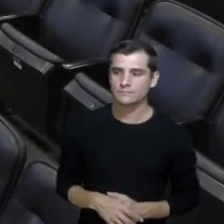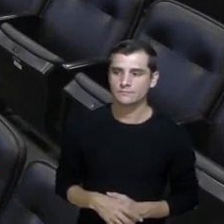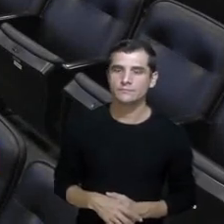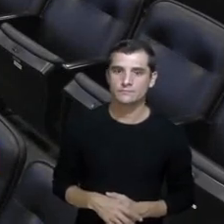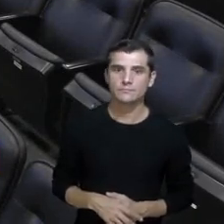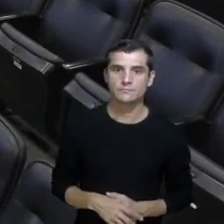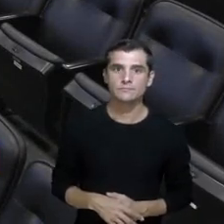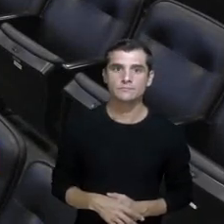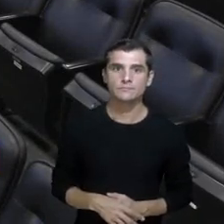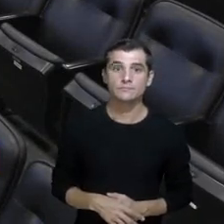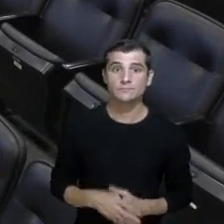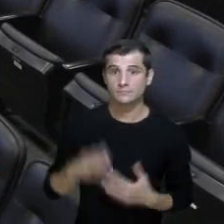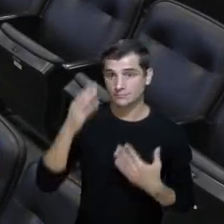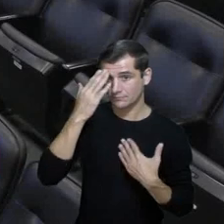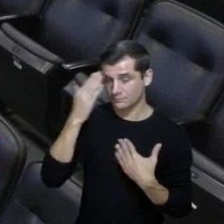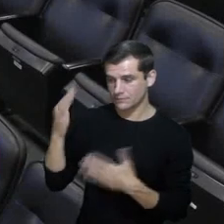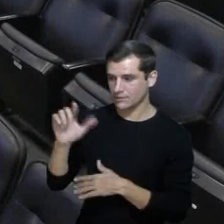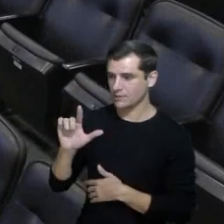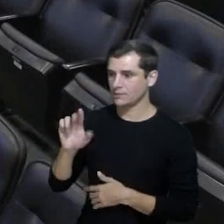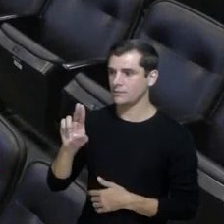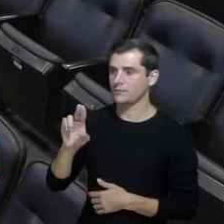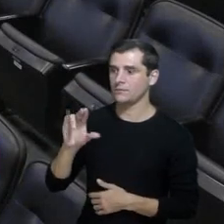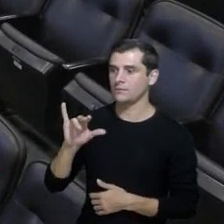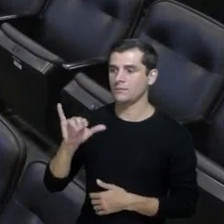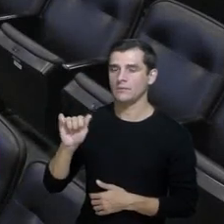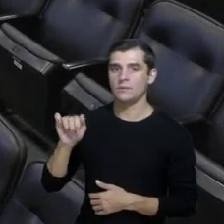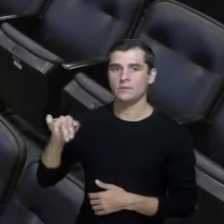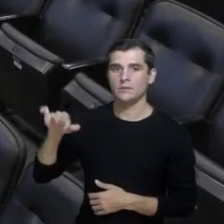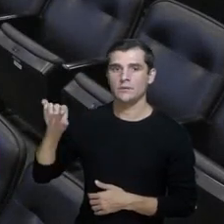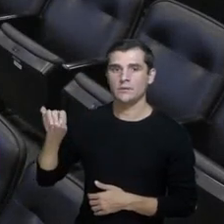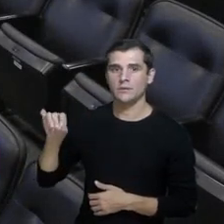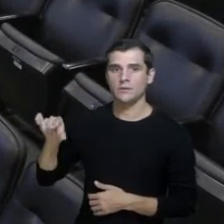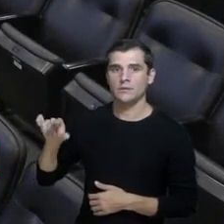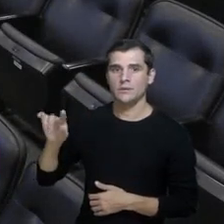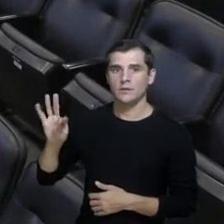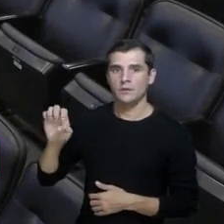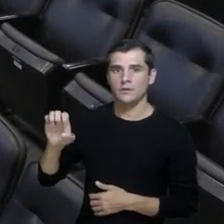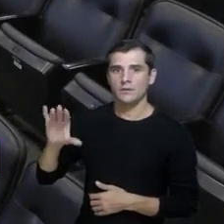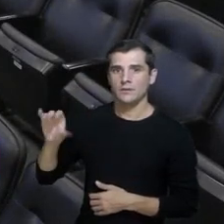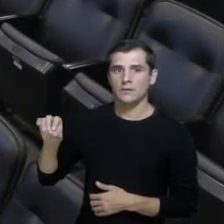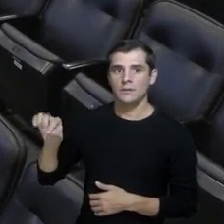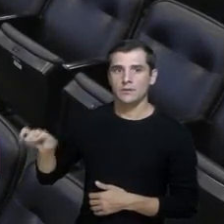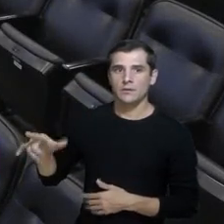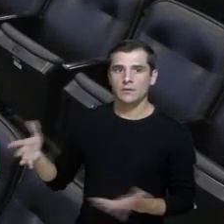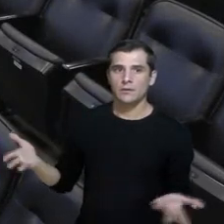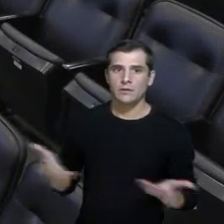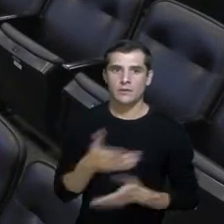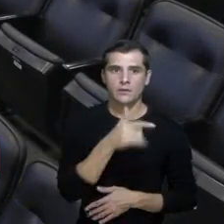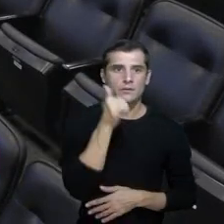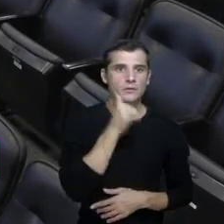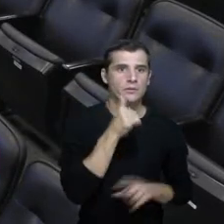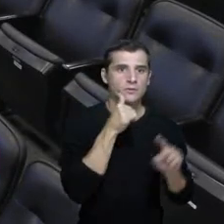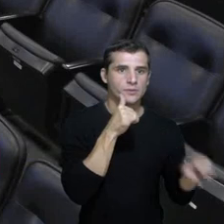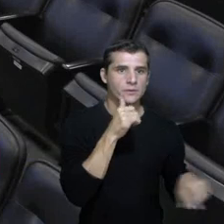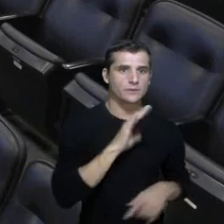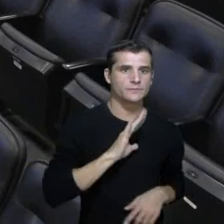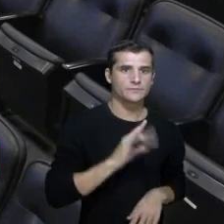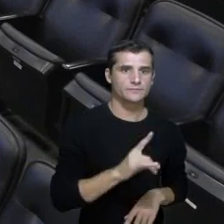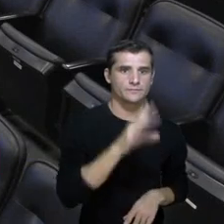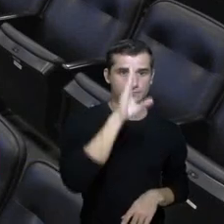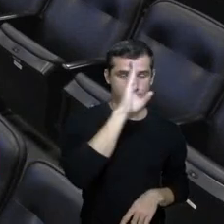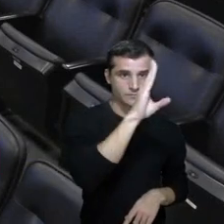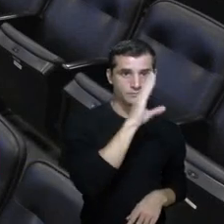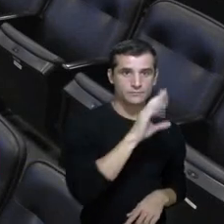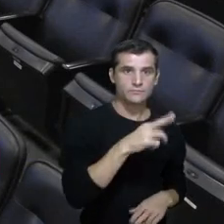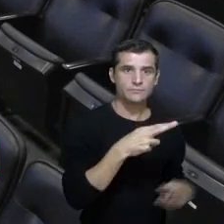Obrigado Lucian Teco eu vou agora as meninas da Coordenação são as principais responsáveis aí